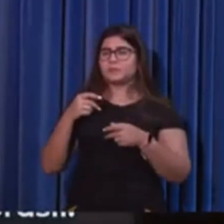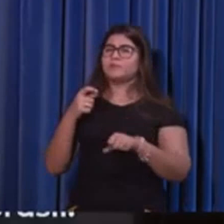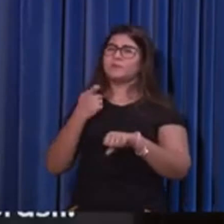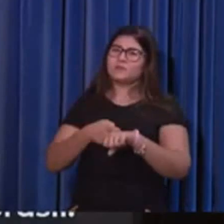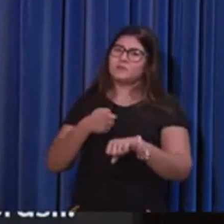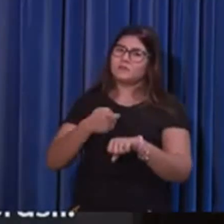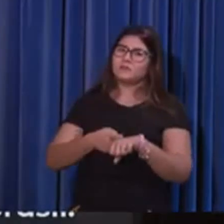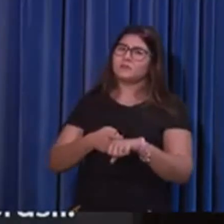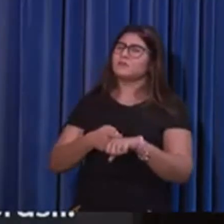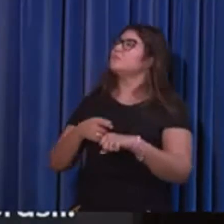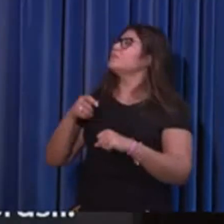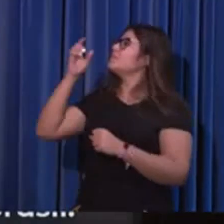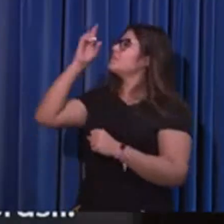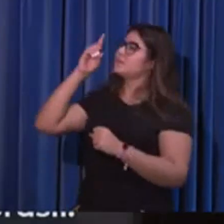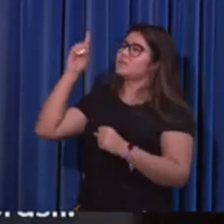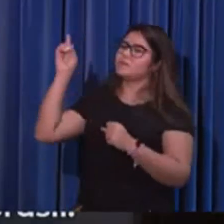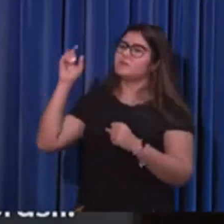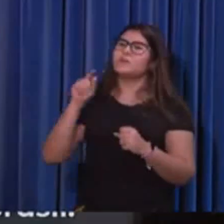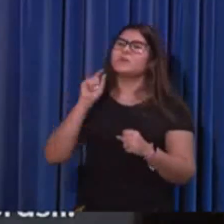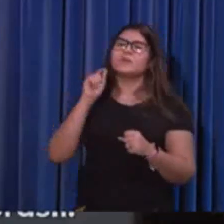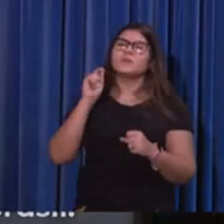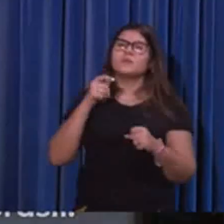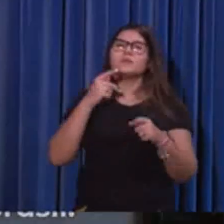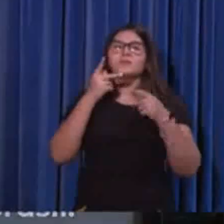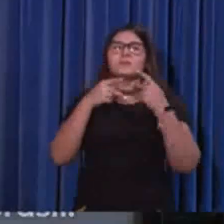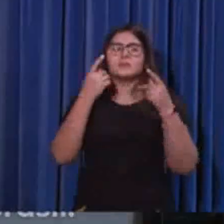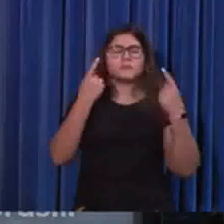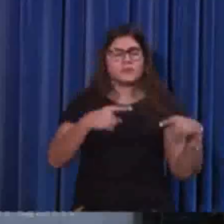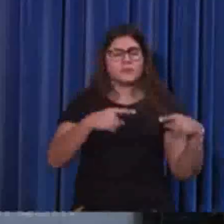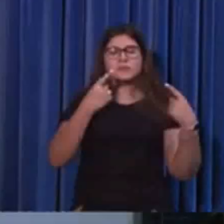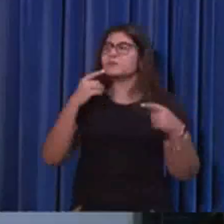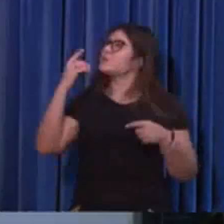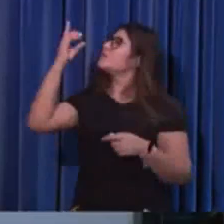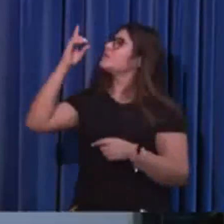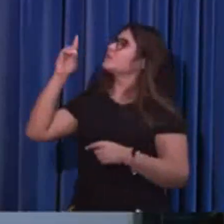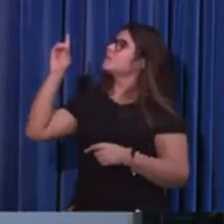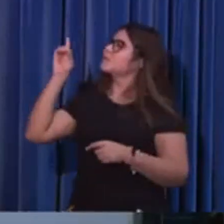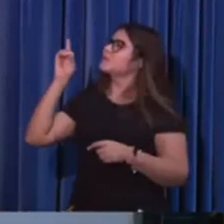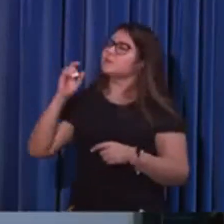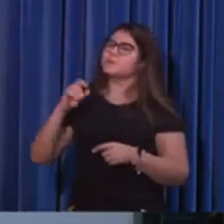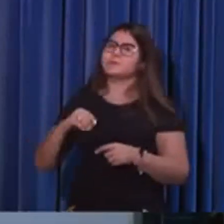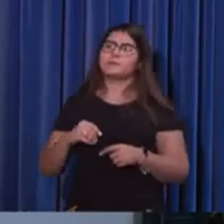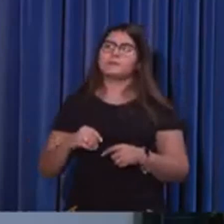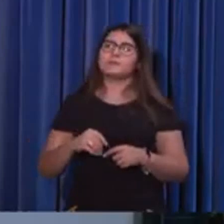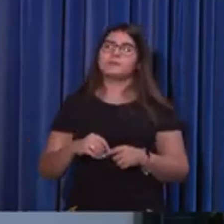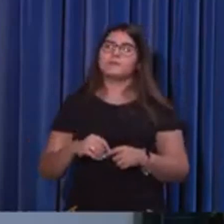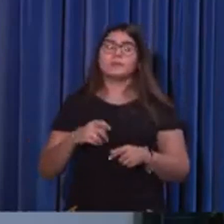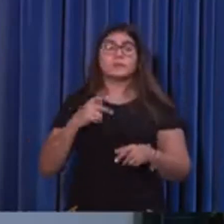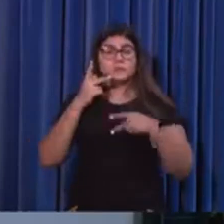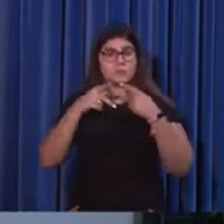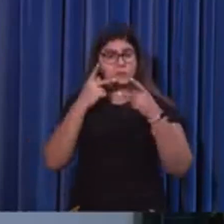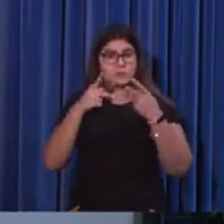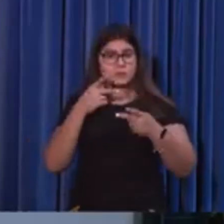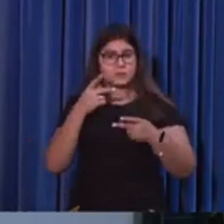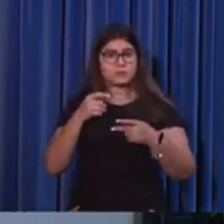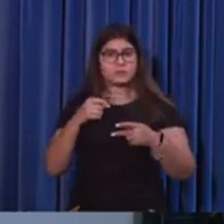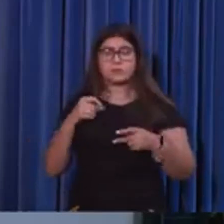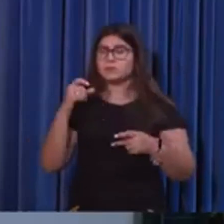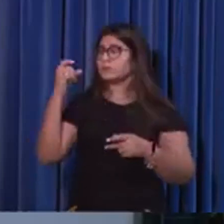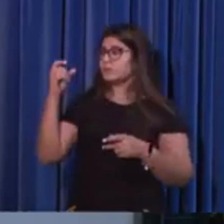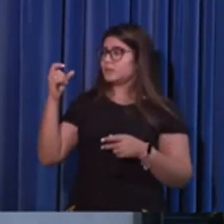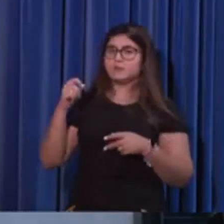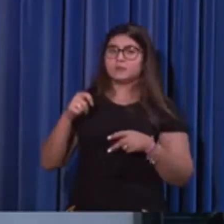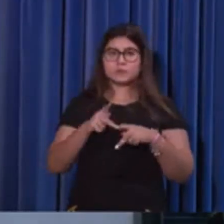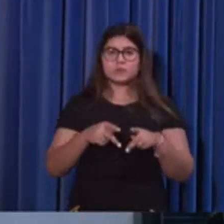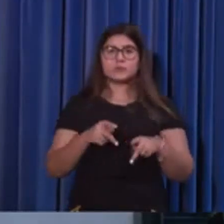ti? Deus disse que as palavras do povo foram de fato duras contra ele, porém